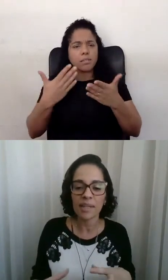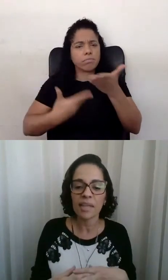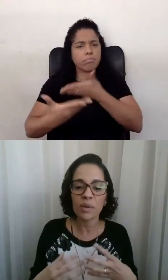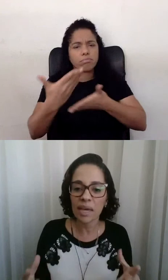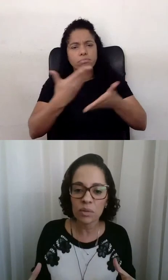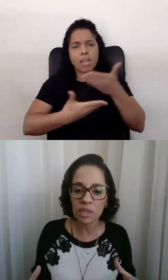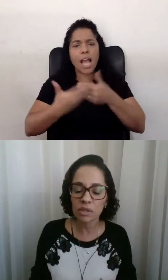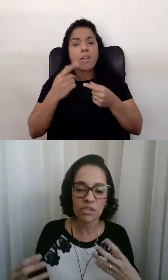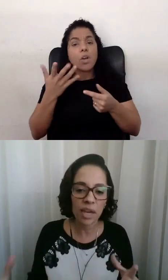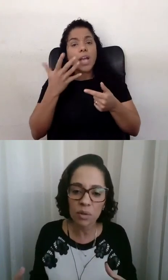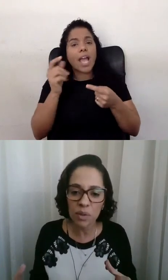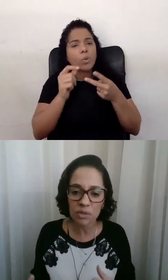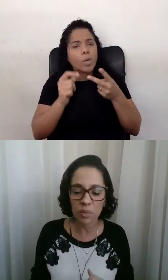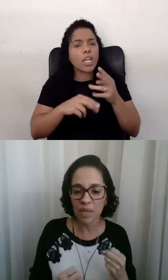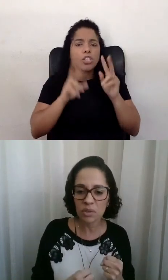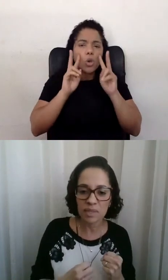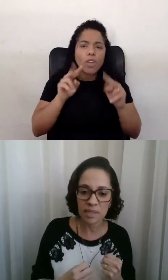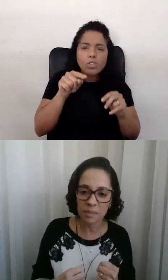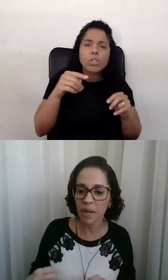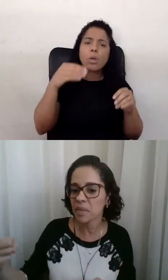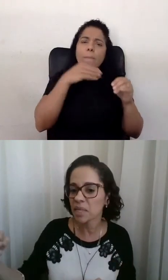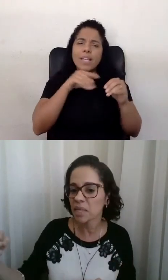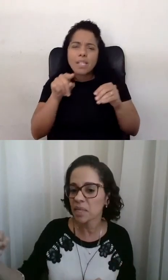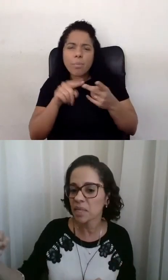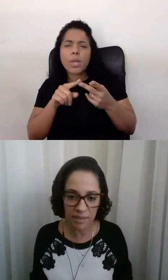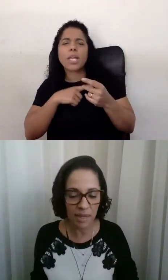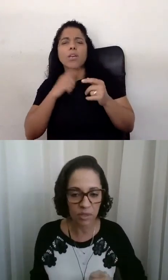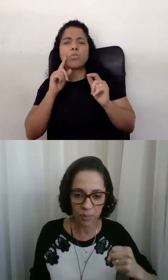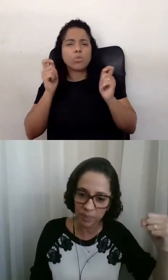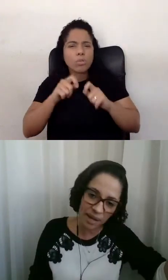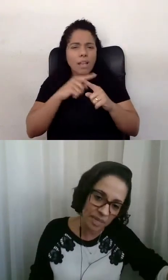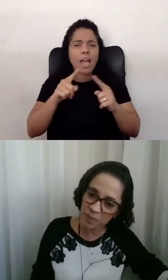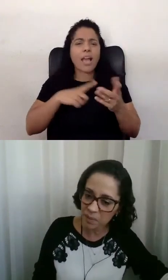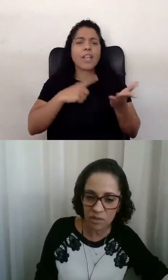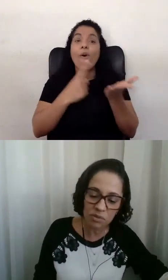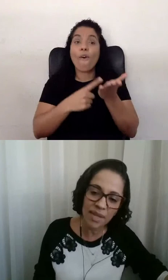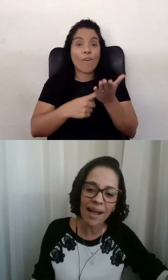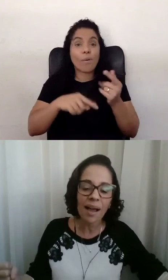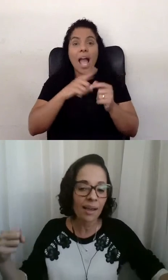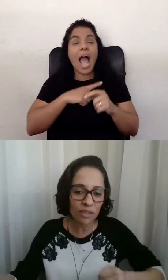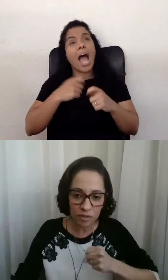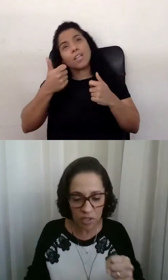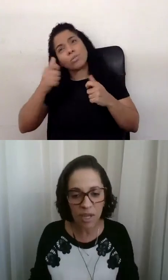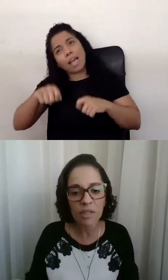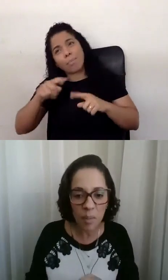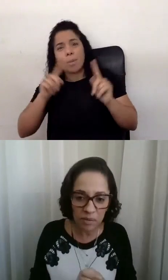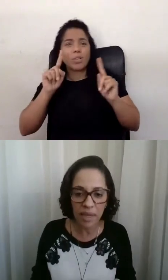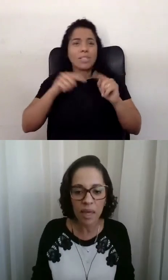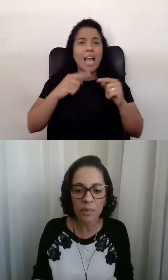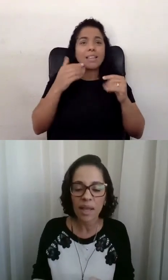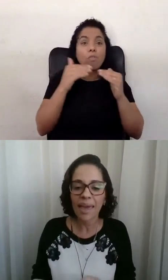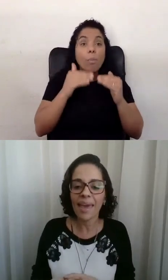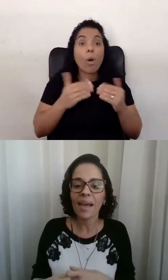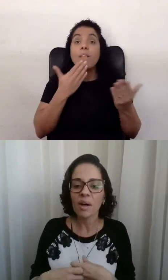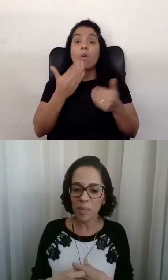olha, eu quero isso, eu enxergo isso, eu penso assim, para mim isso dá certo, mas para mim isso não dá. Então vamos chegar no meio